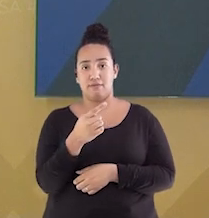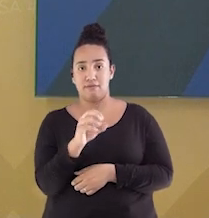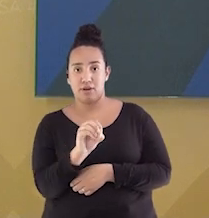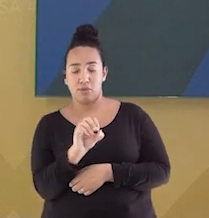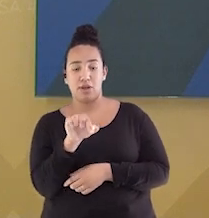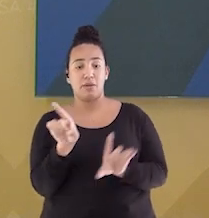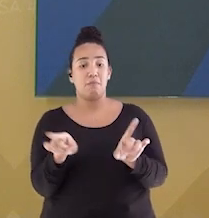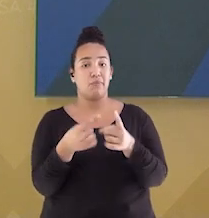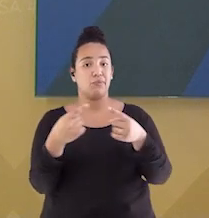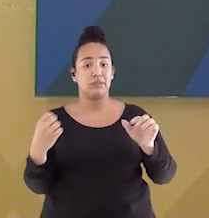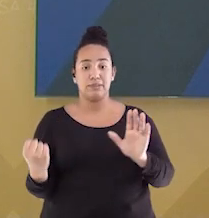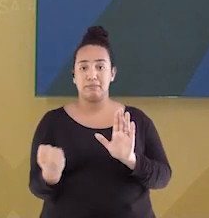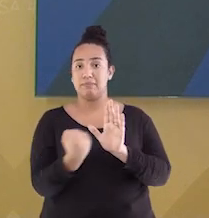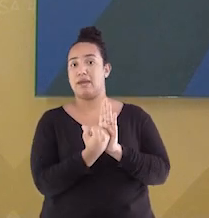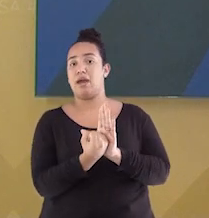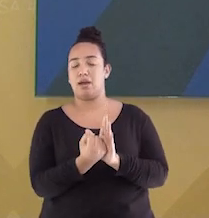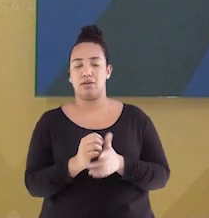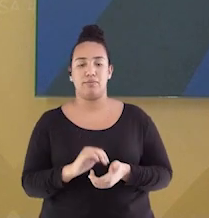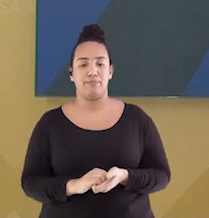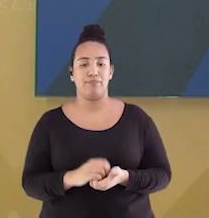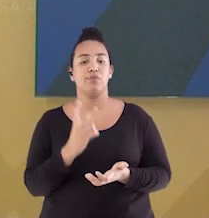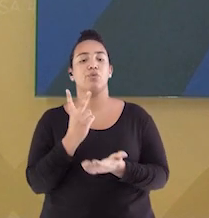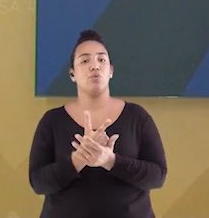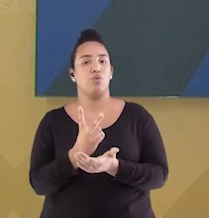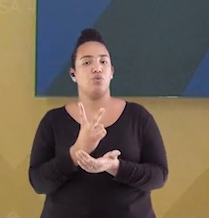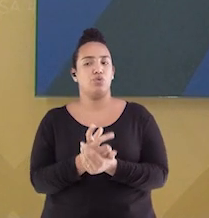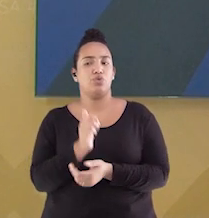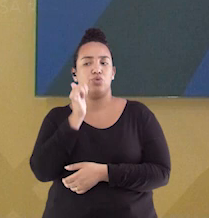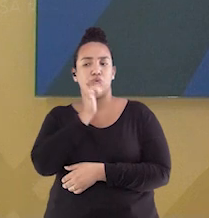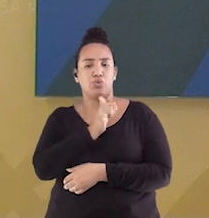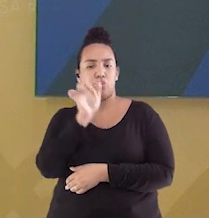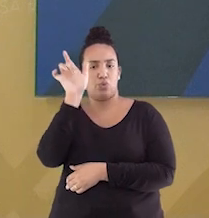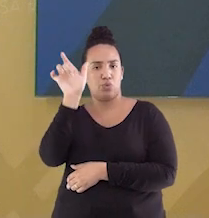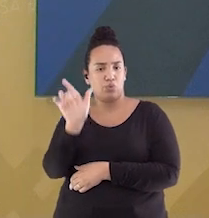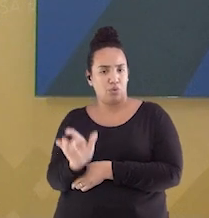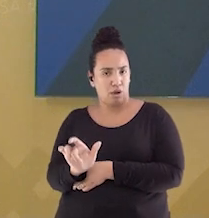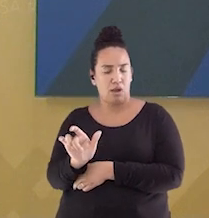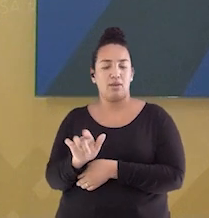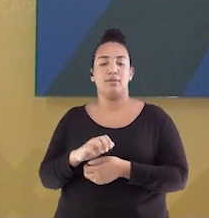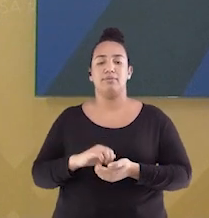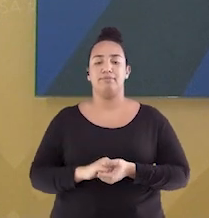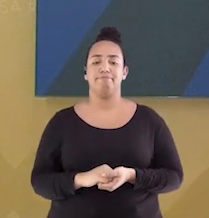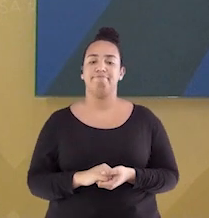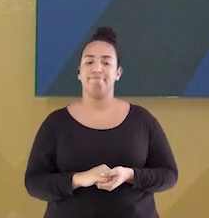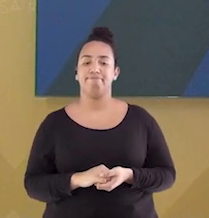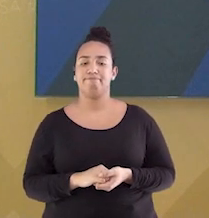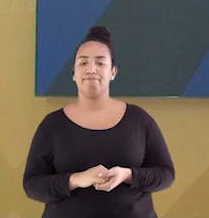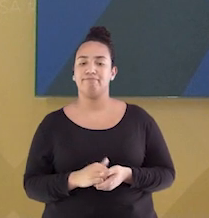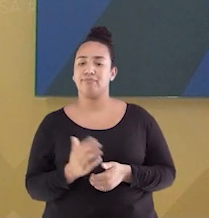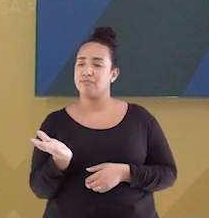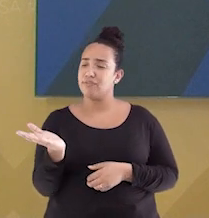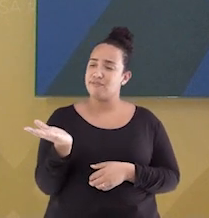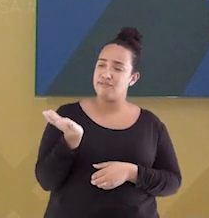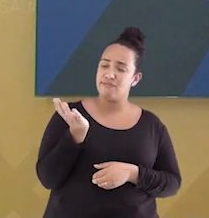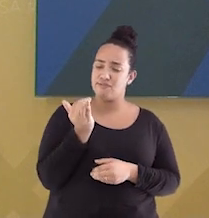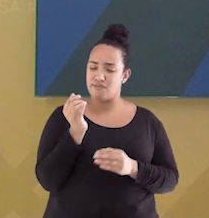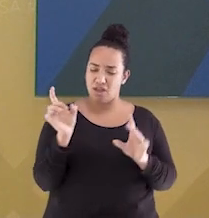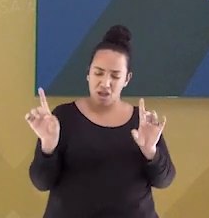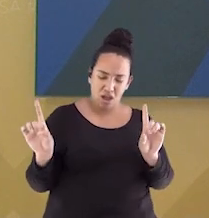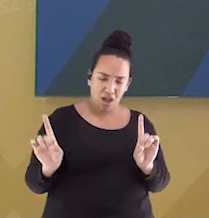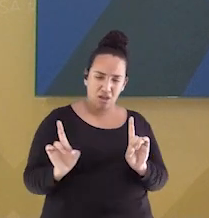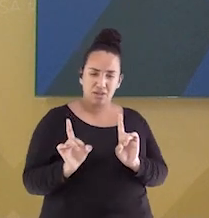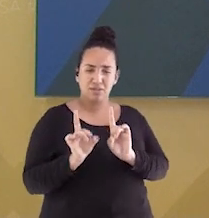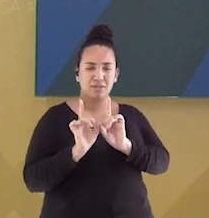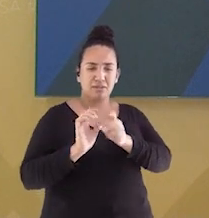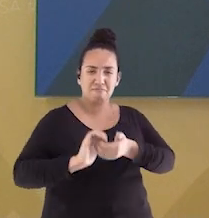continuar falando pra ela, mas agora só pra reforçar a vontade. Vem me encontrar, me segurar pela